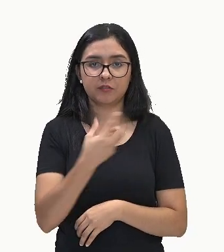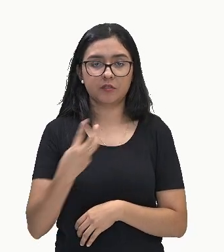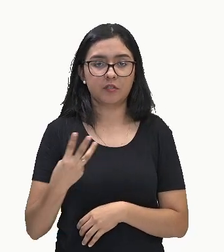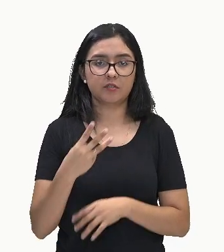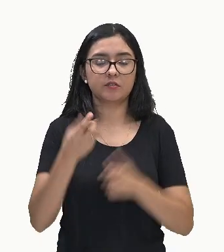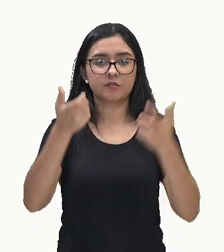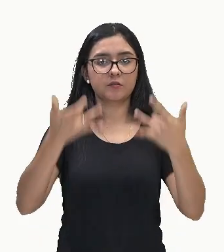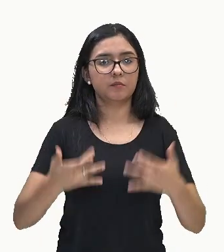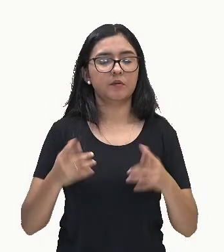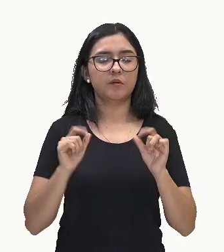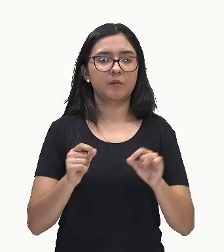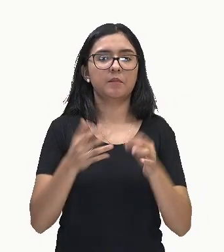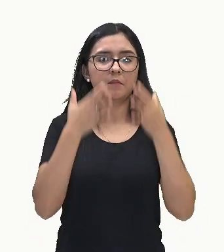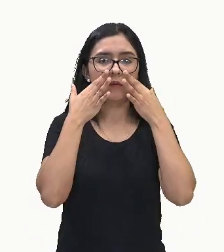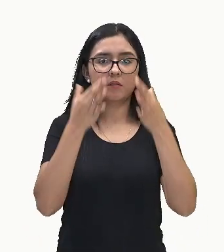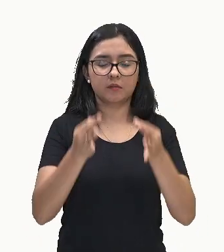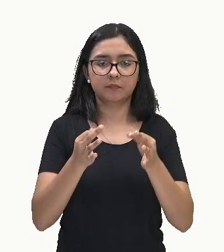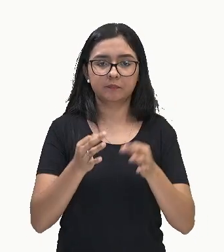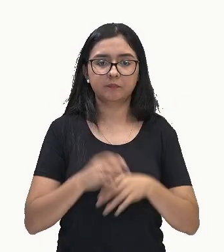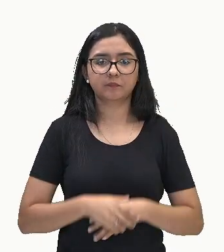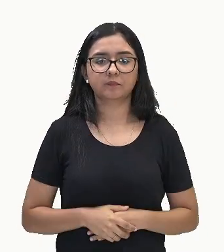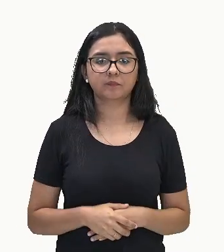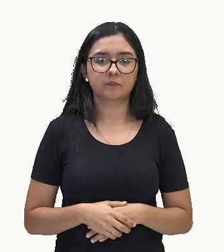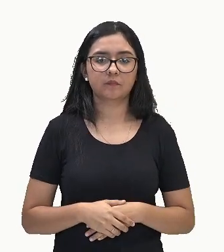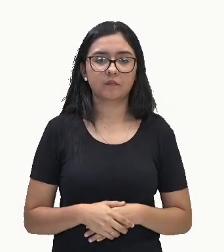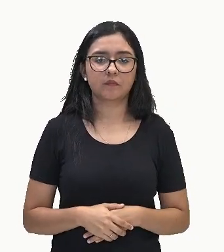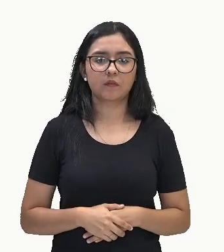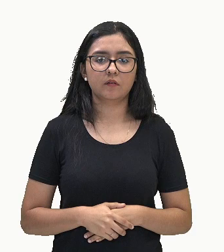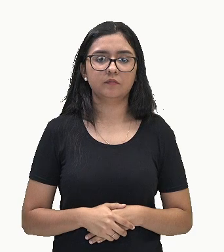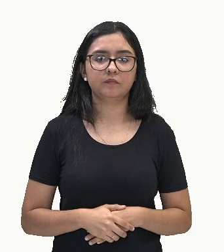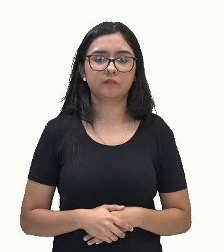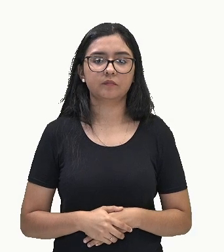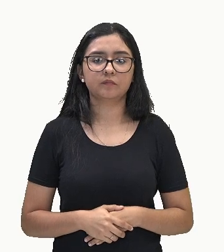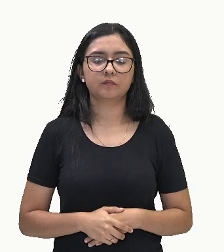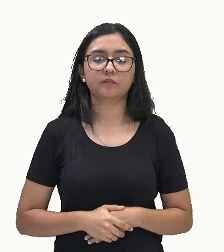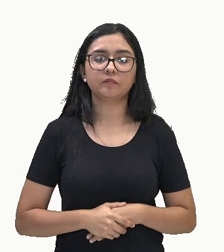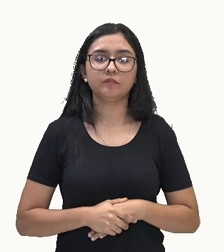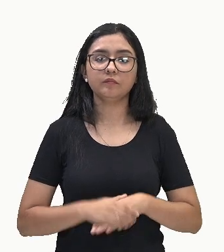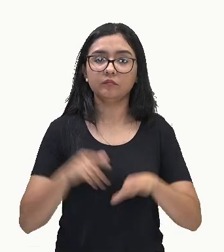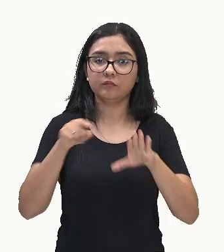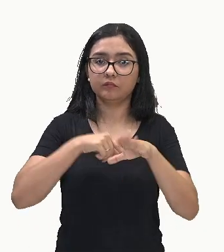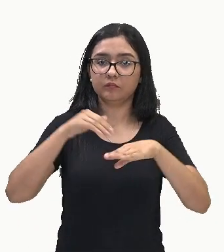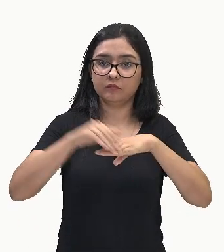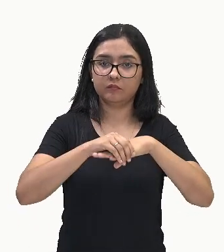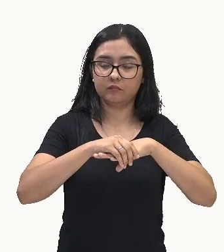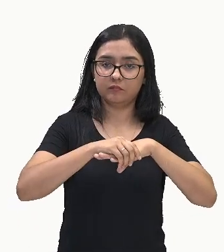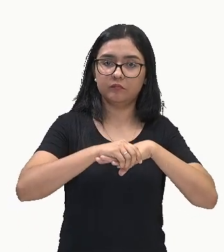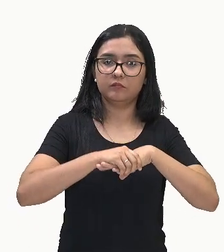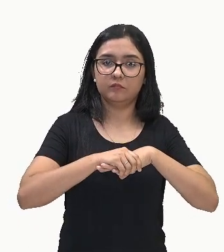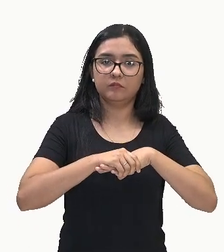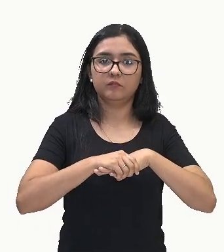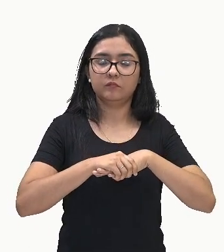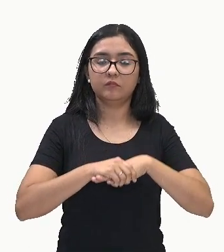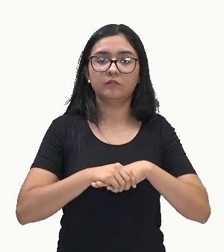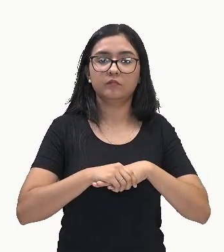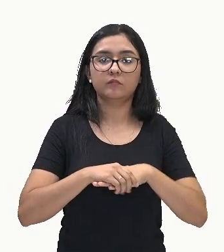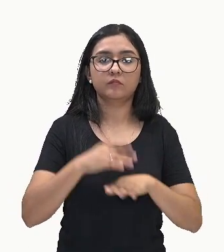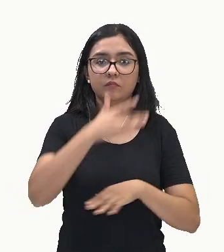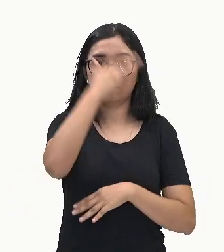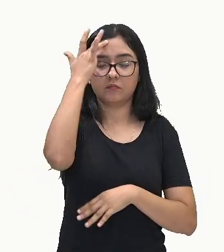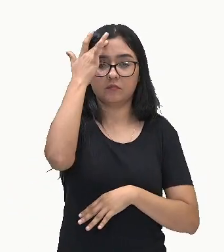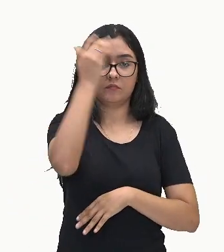seguinte observem só o tamanho do Calçado dos alunos de uma determinada escola está indicada no gráfico a